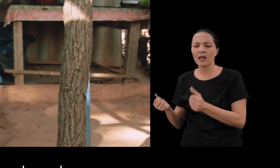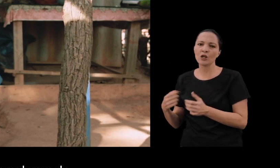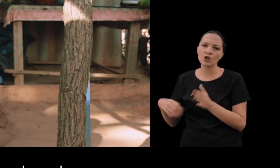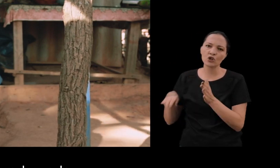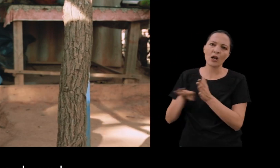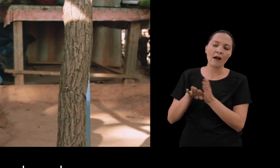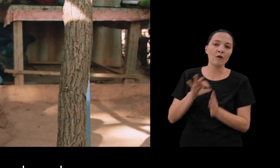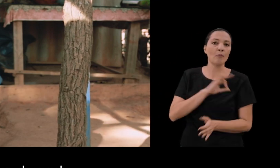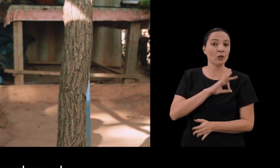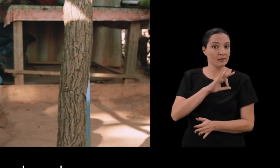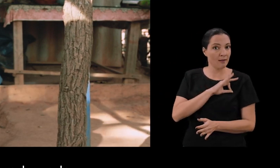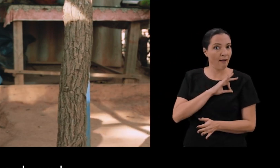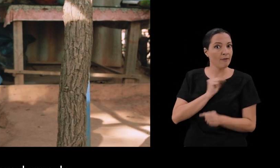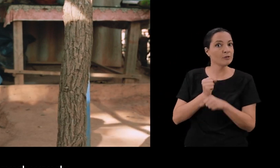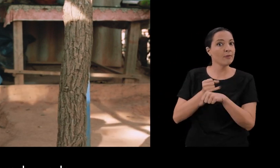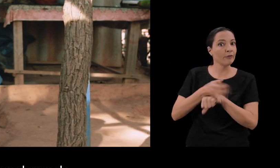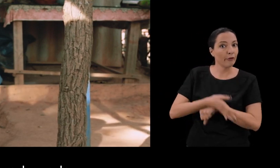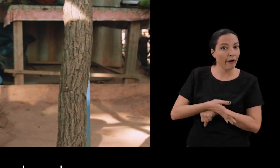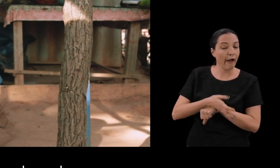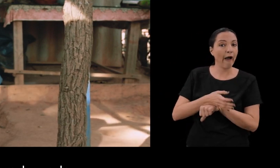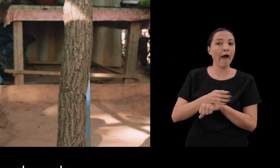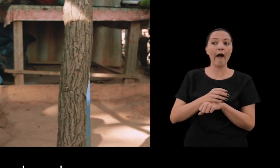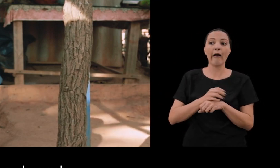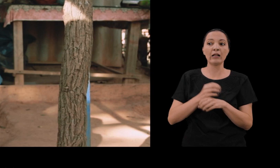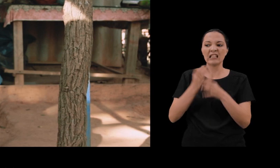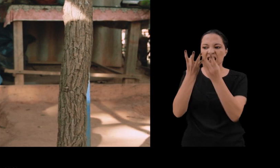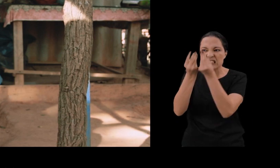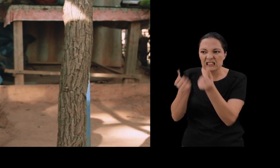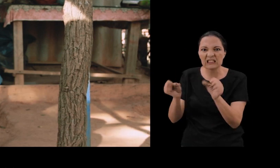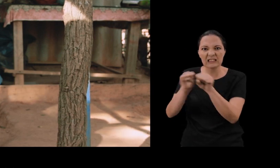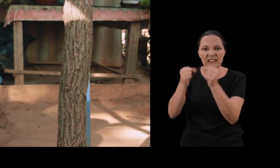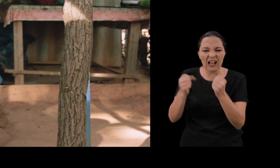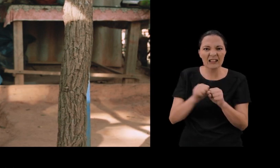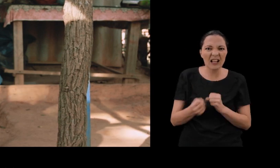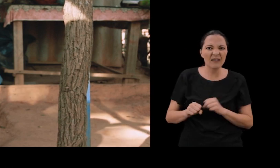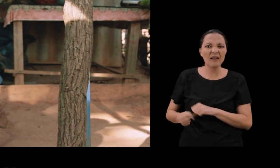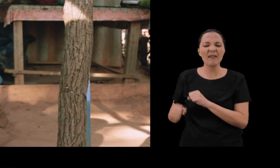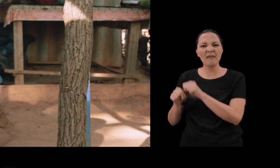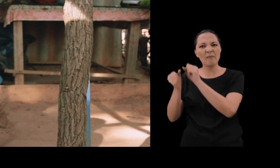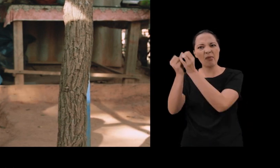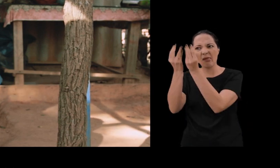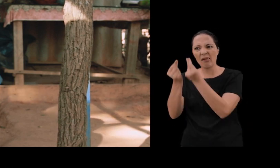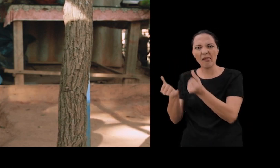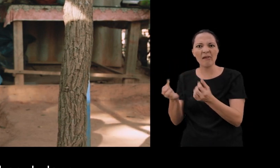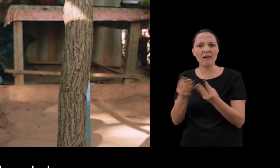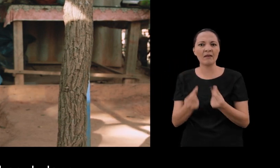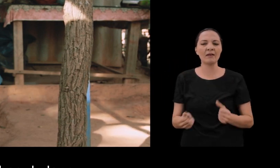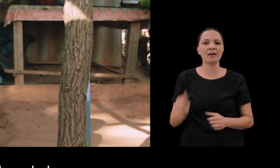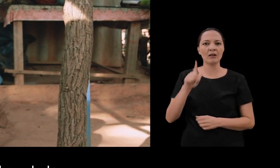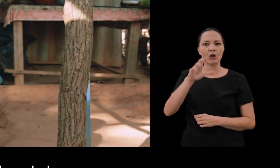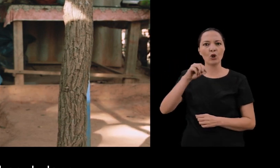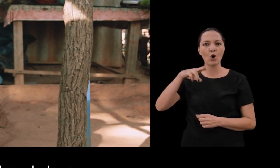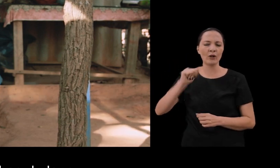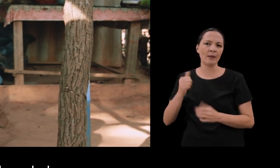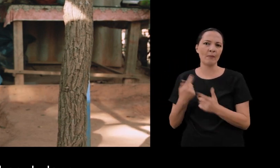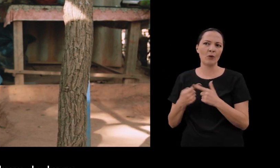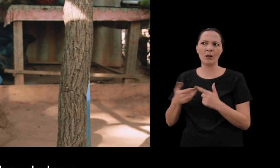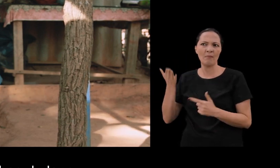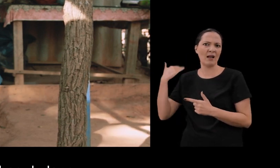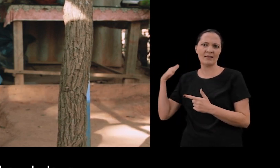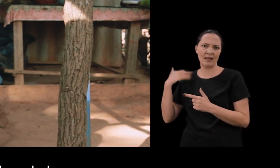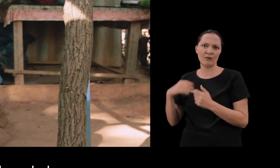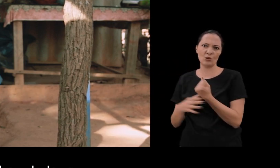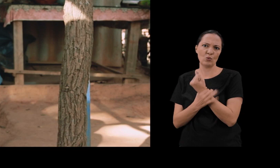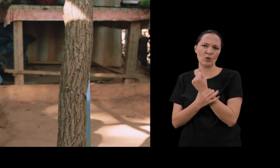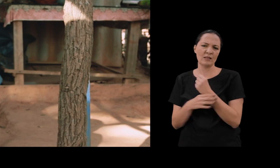vinham policiais aqui de madrugada, quebrava os barraquinhos que tinha aqui, rasgava as lonas, que nos primeiros passaram os barraquinhos aí de lona, bem